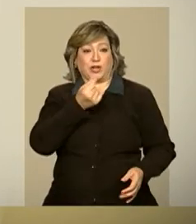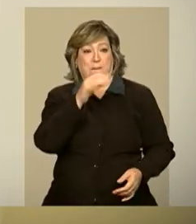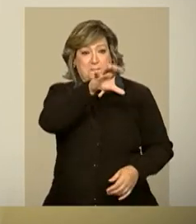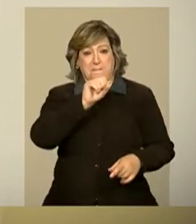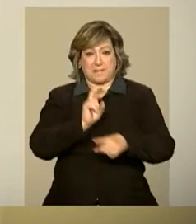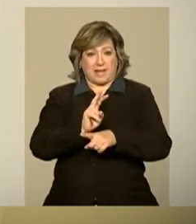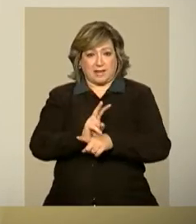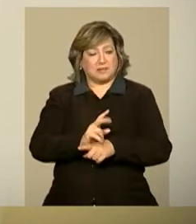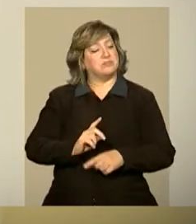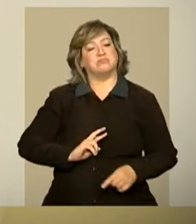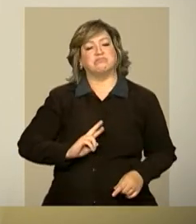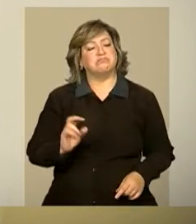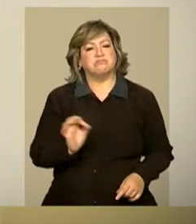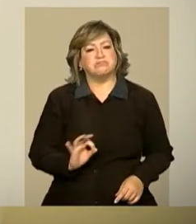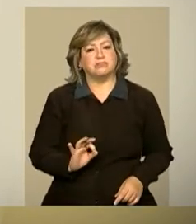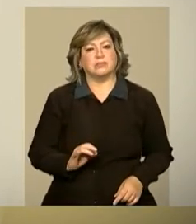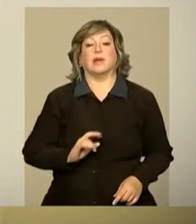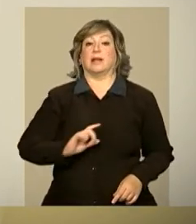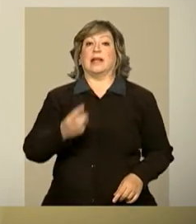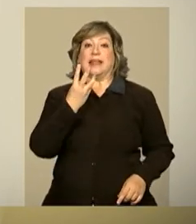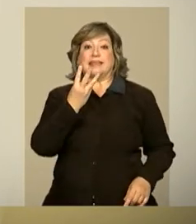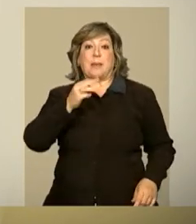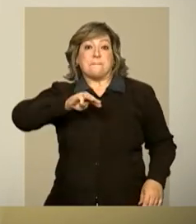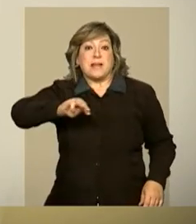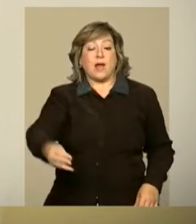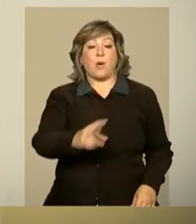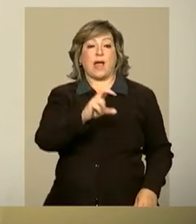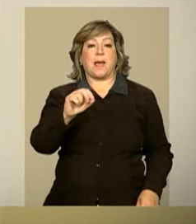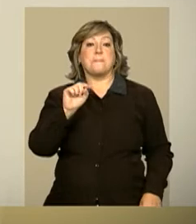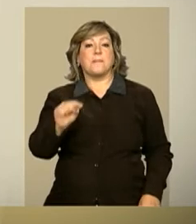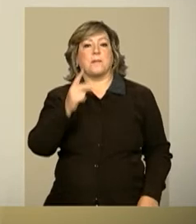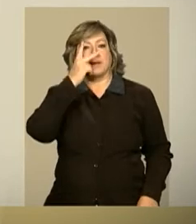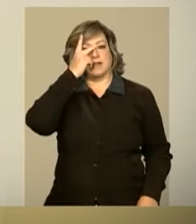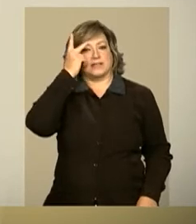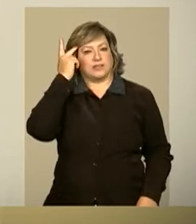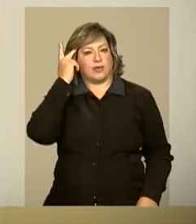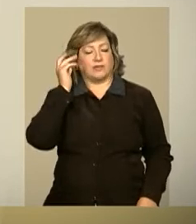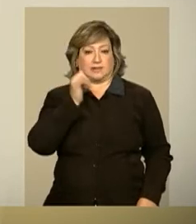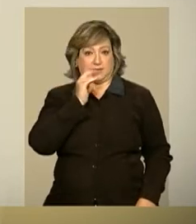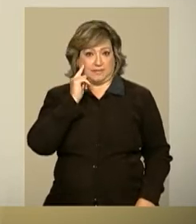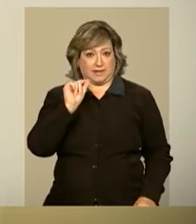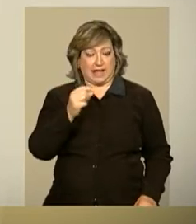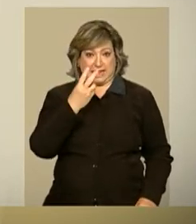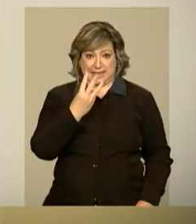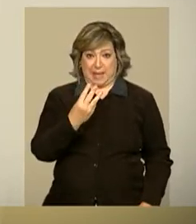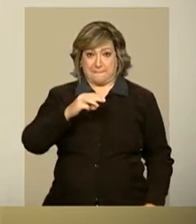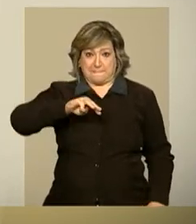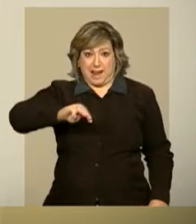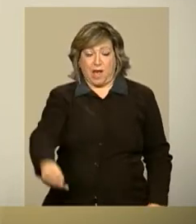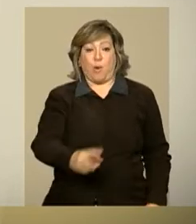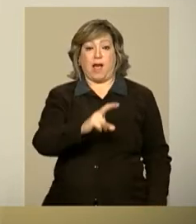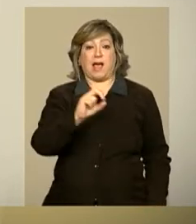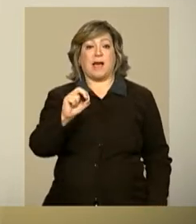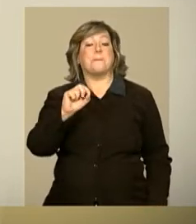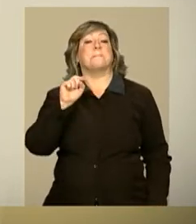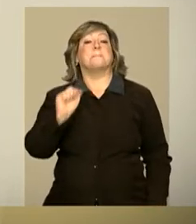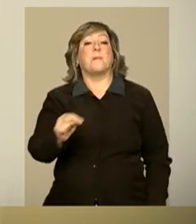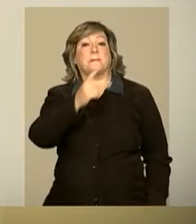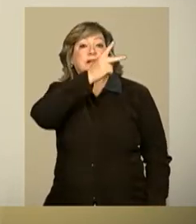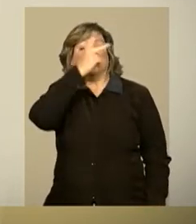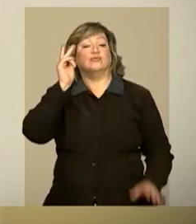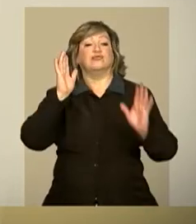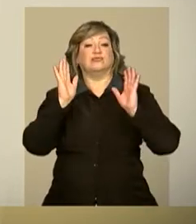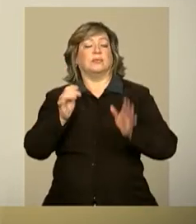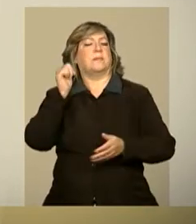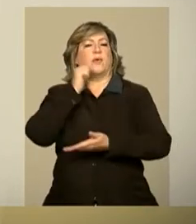não 3500000 pessoas veja bem 3500000